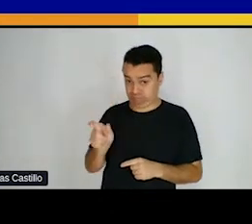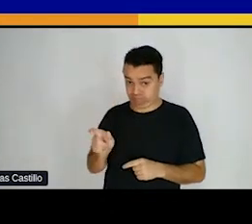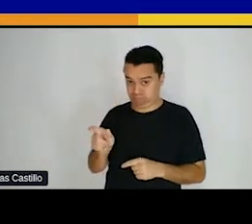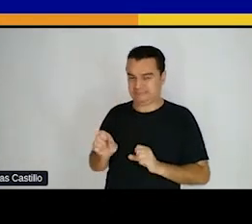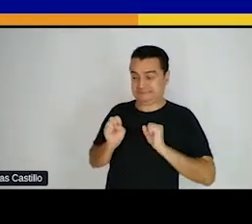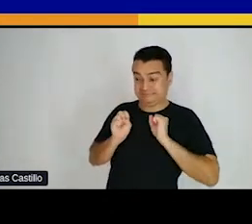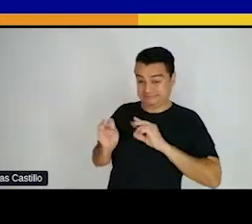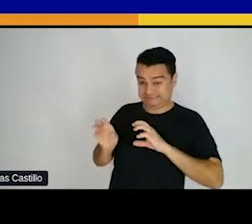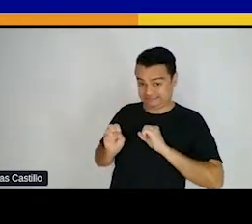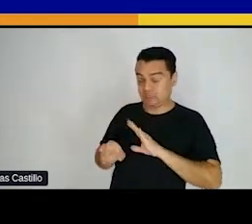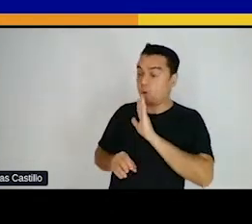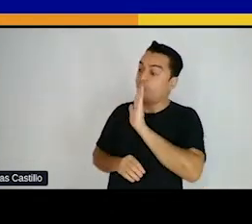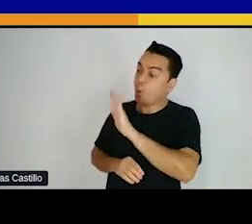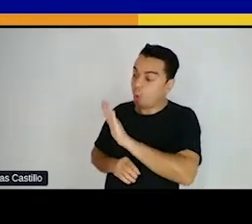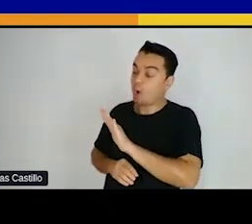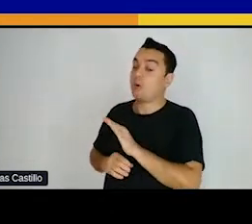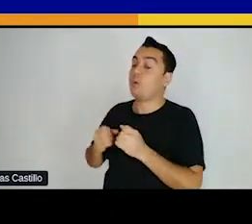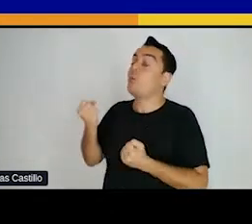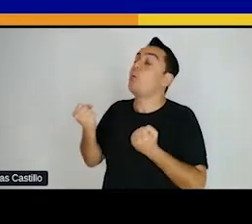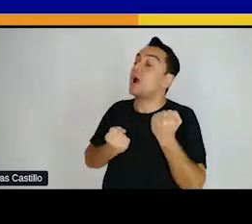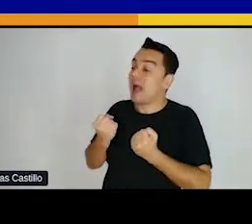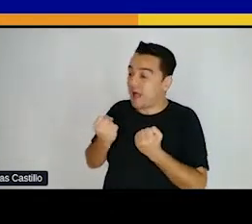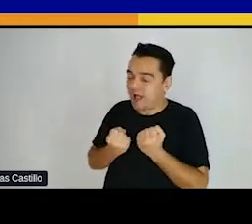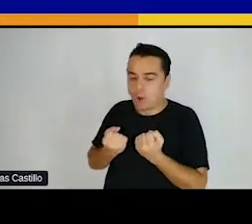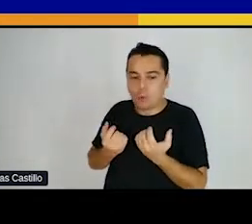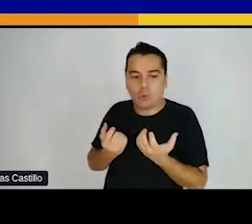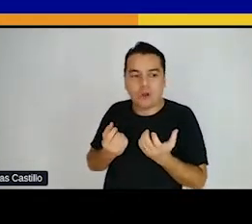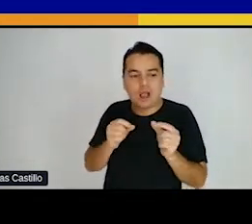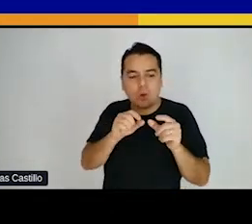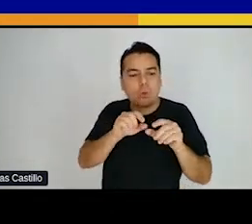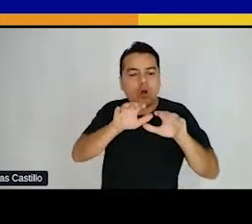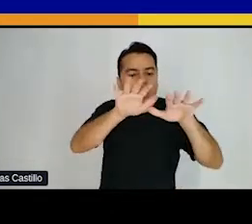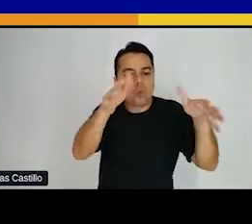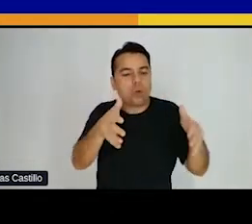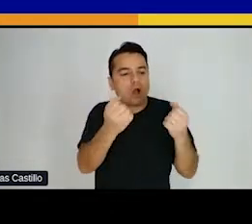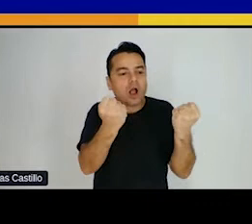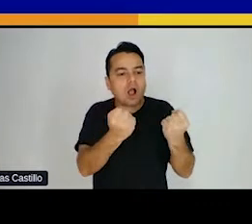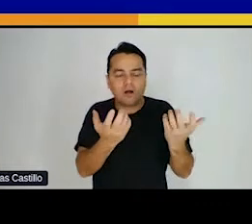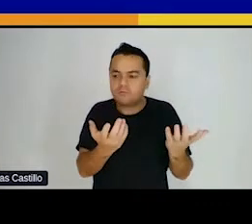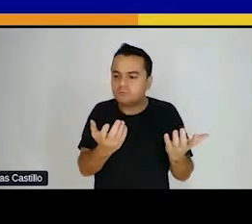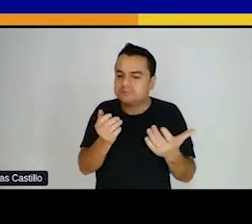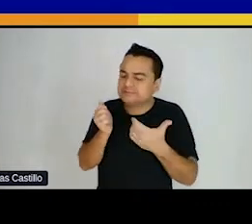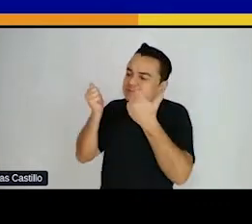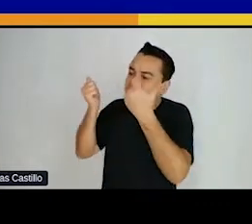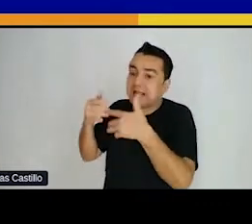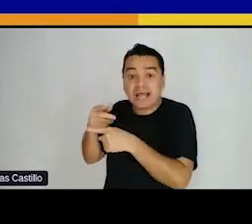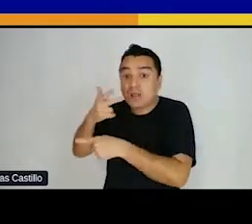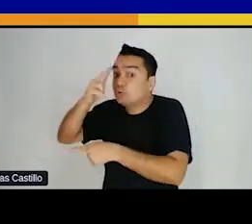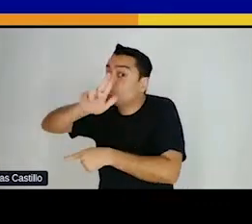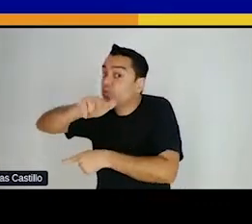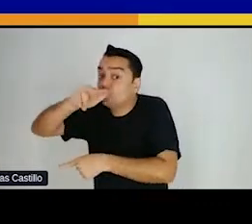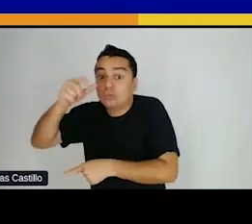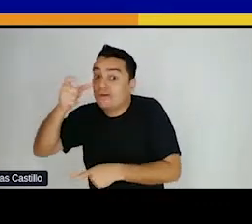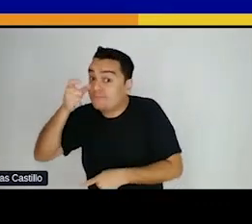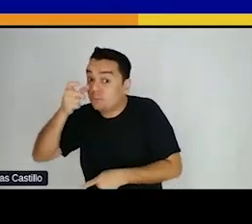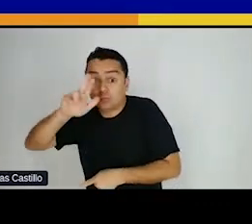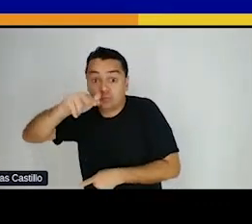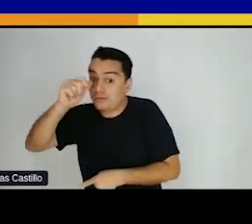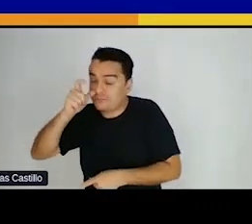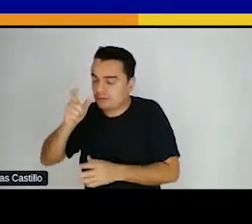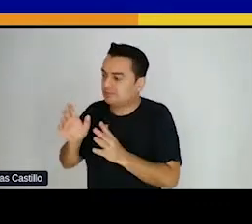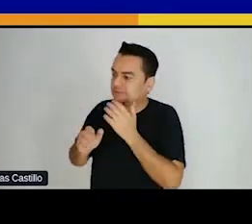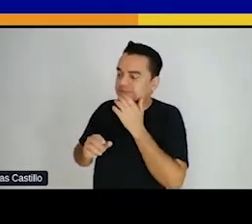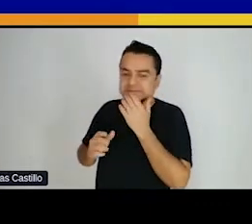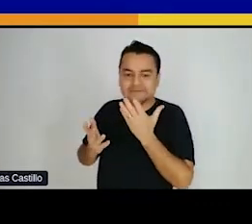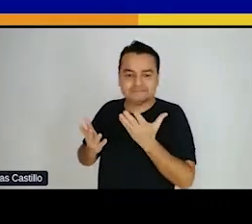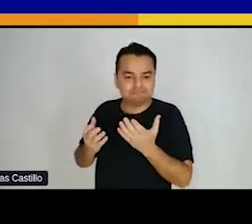na vida, a aprender o que é um carro. E aí uma das abordagens que você poderia